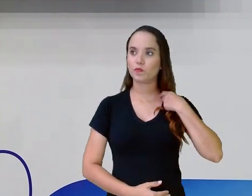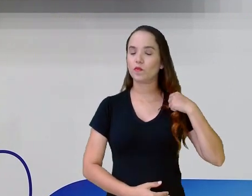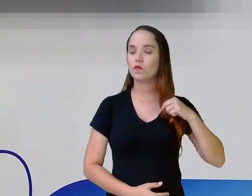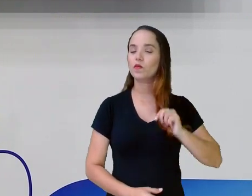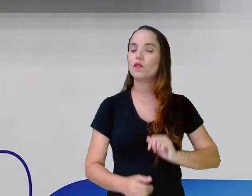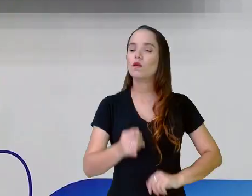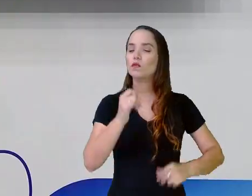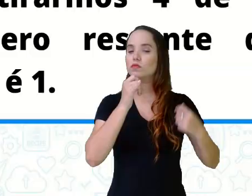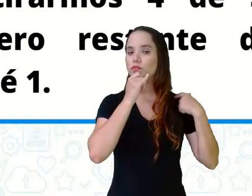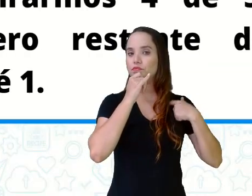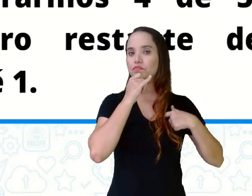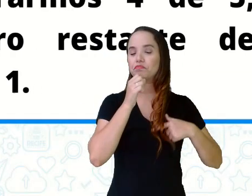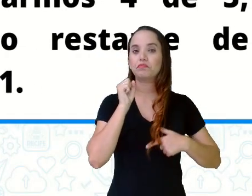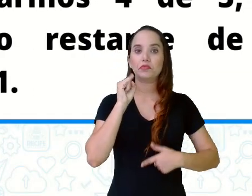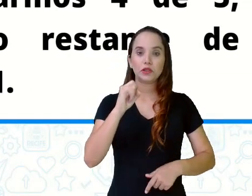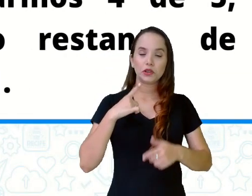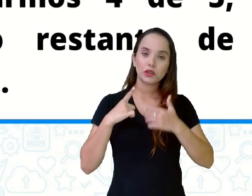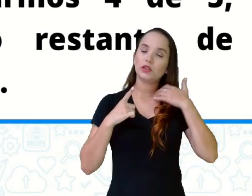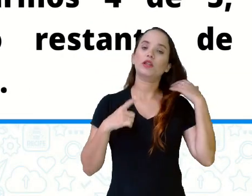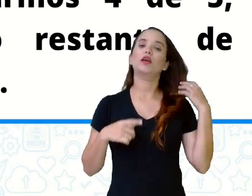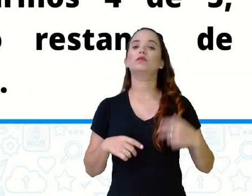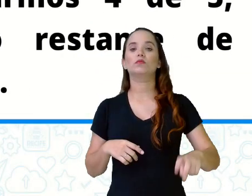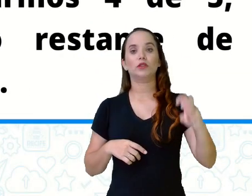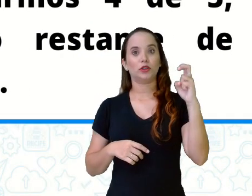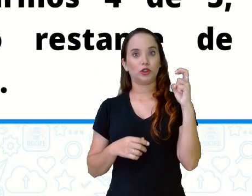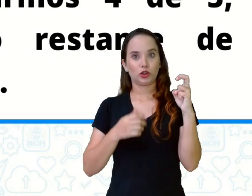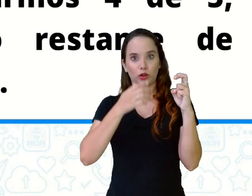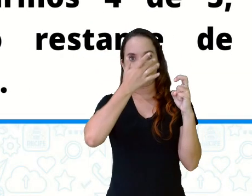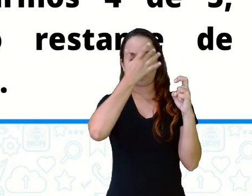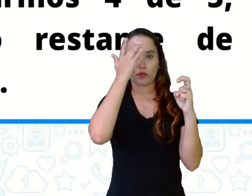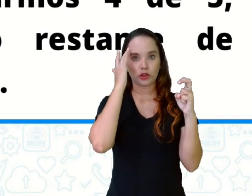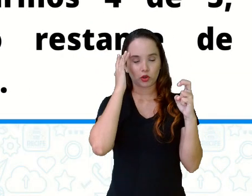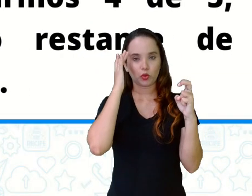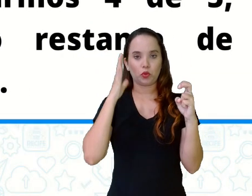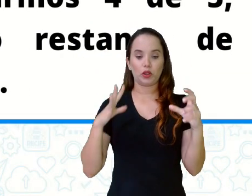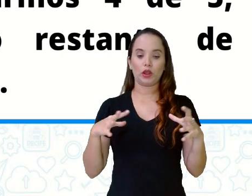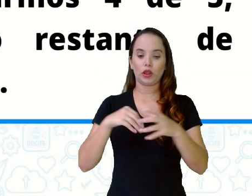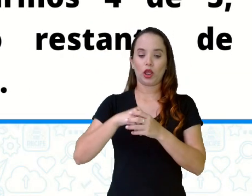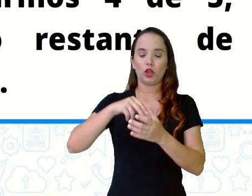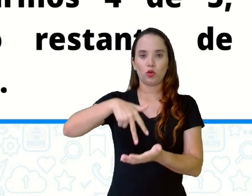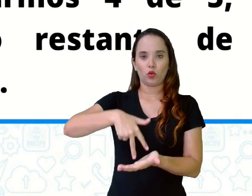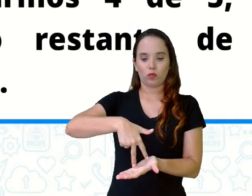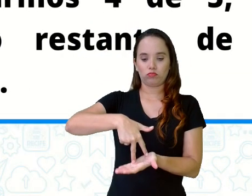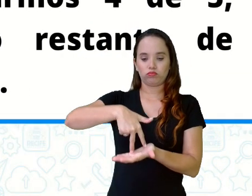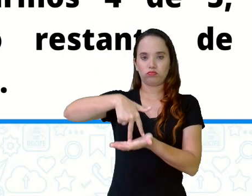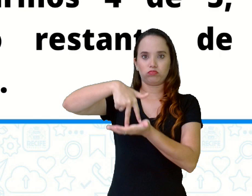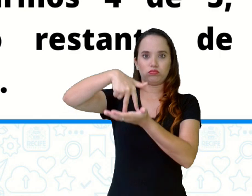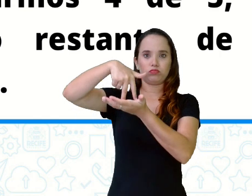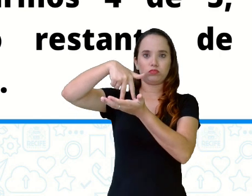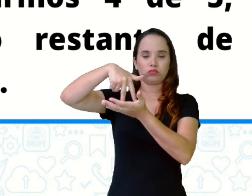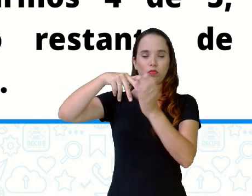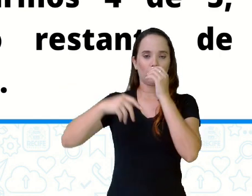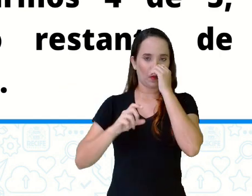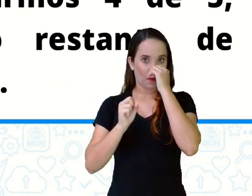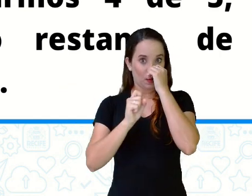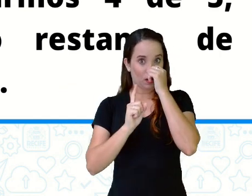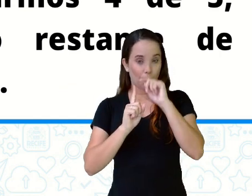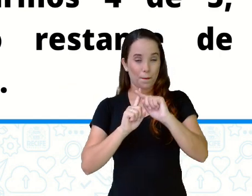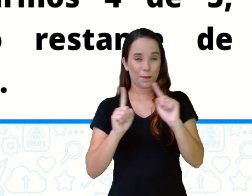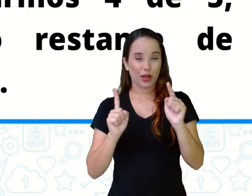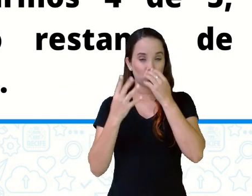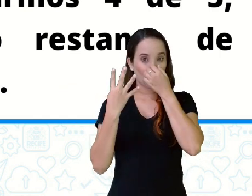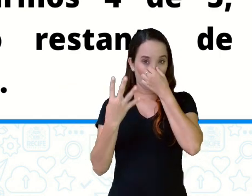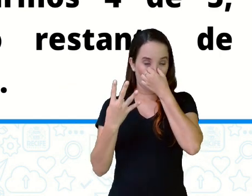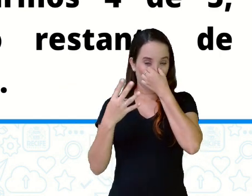Por exemplo, se existem 5 pessoas em um elevador e 4 delas descem dele, então, para calcular